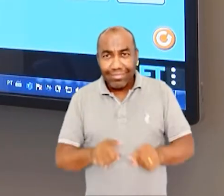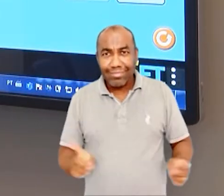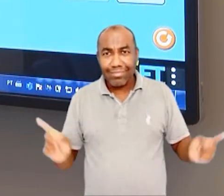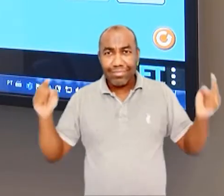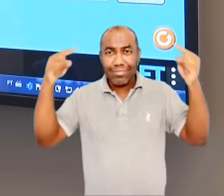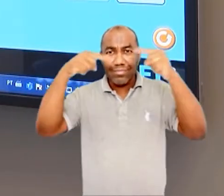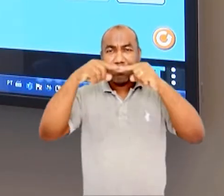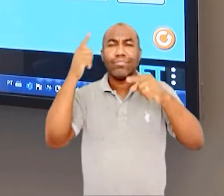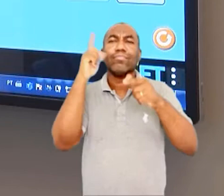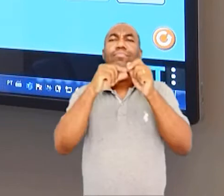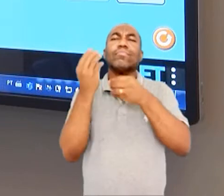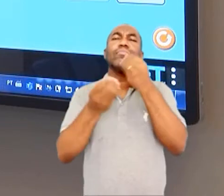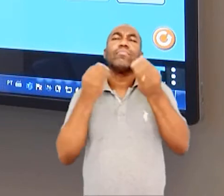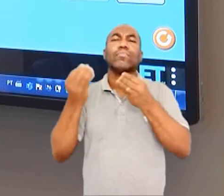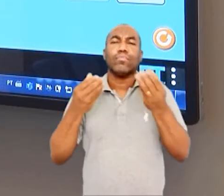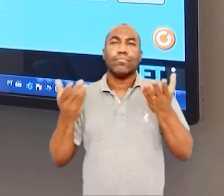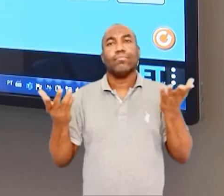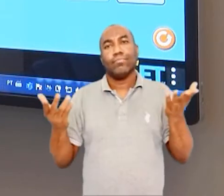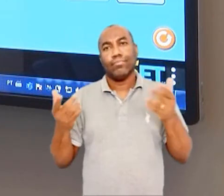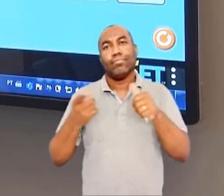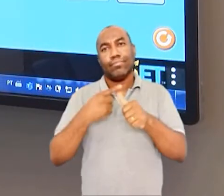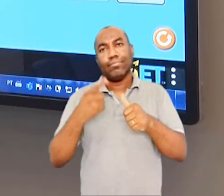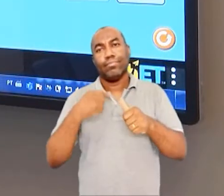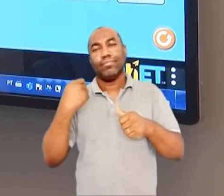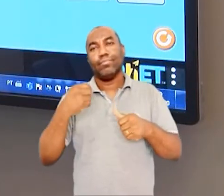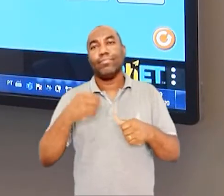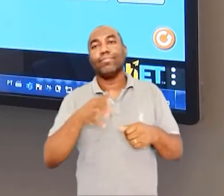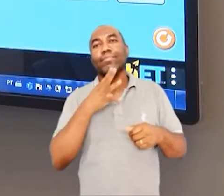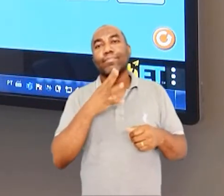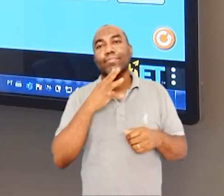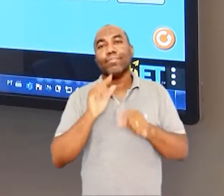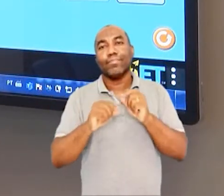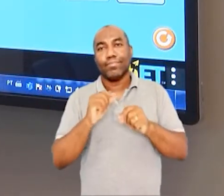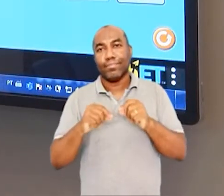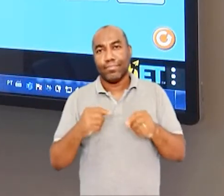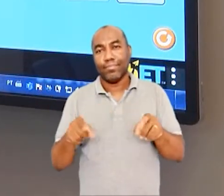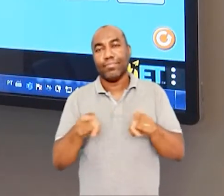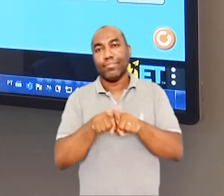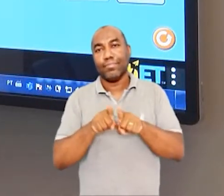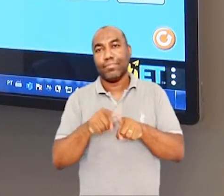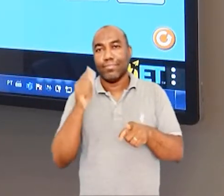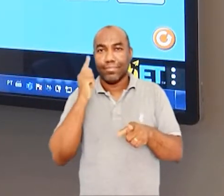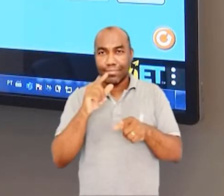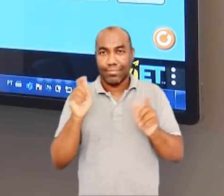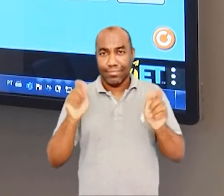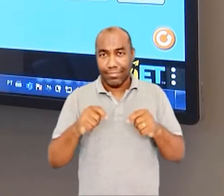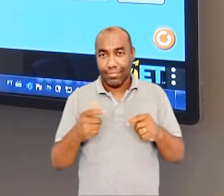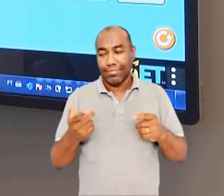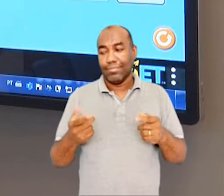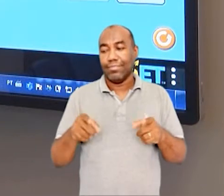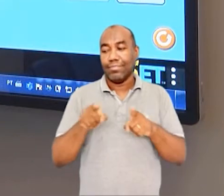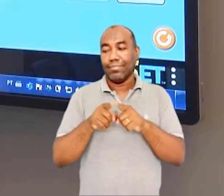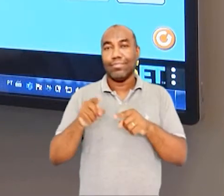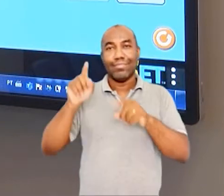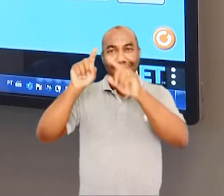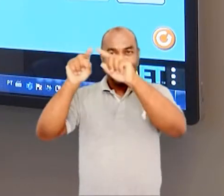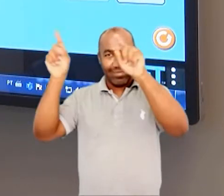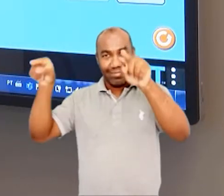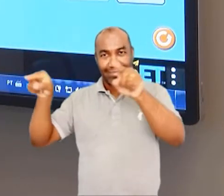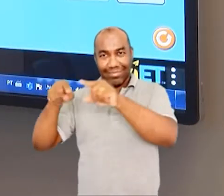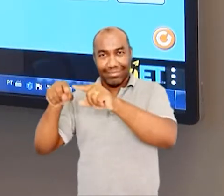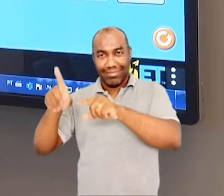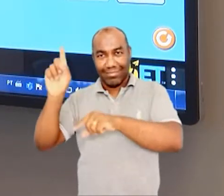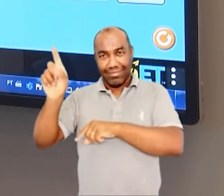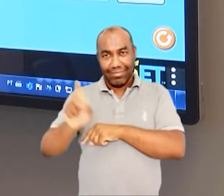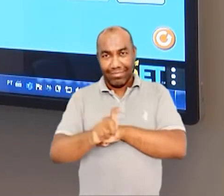com bastante ênfase, faça as suas anotações, os resumos, e eu vou mostrar aqui o sentido convencional de movimento